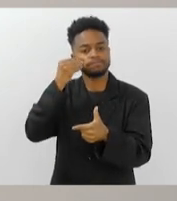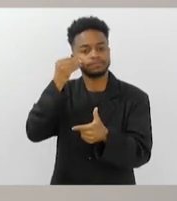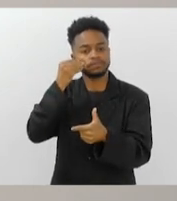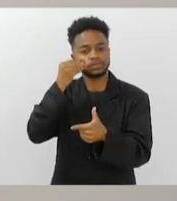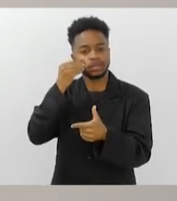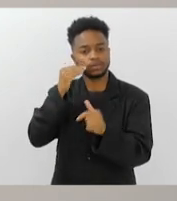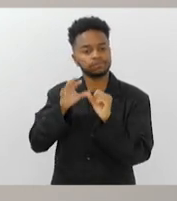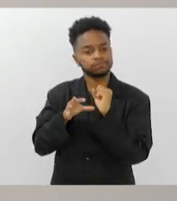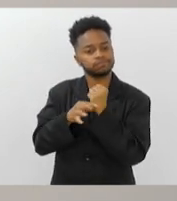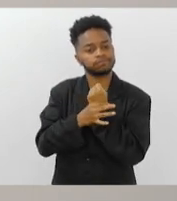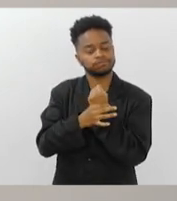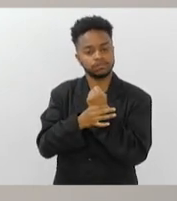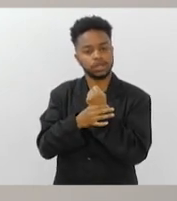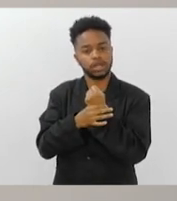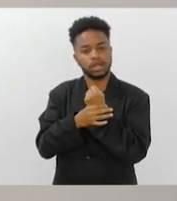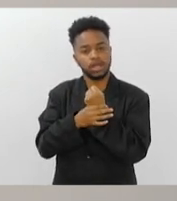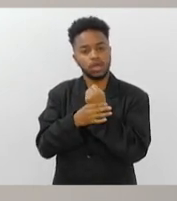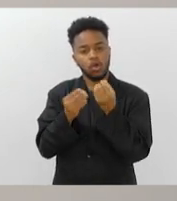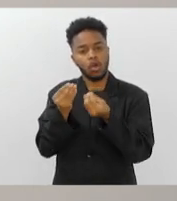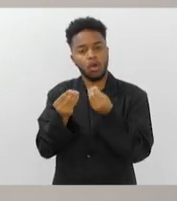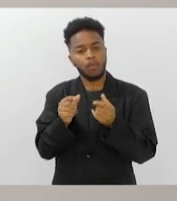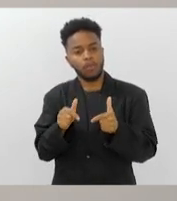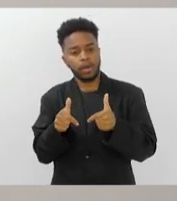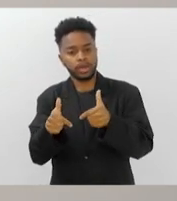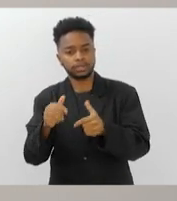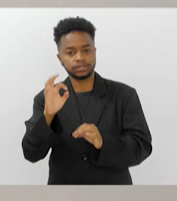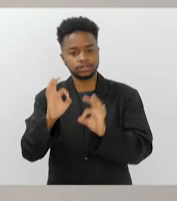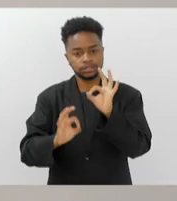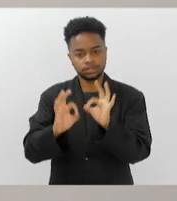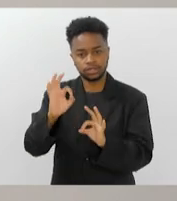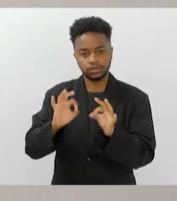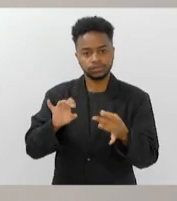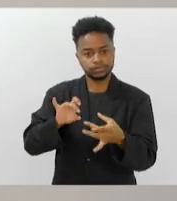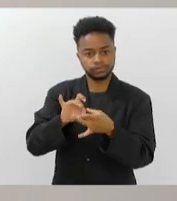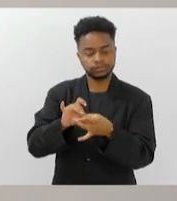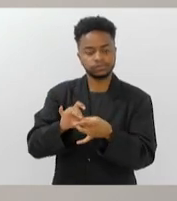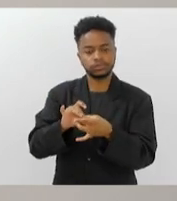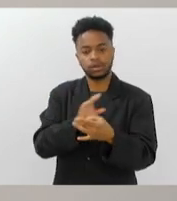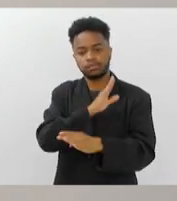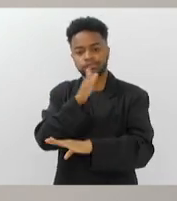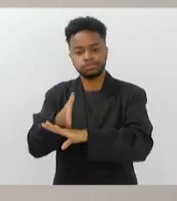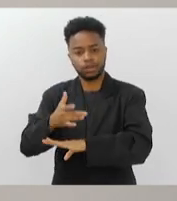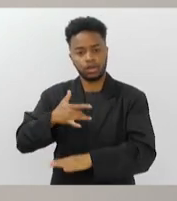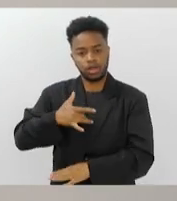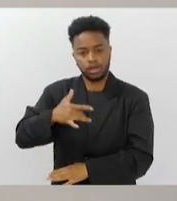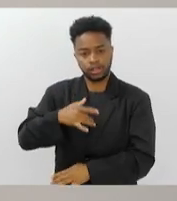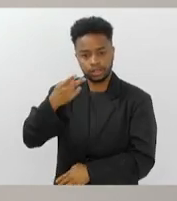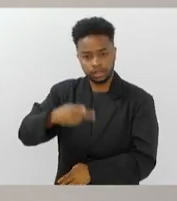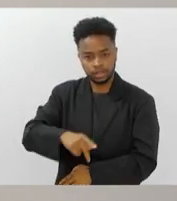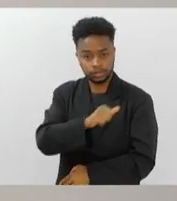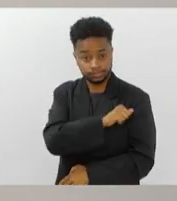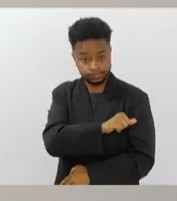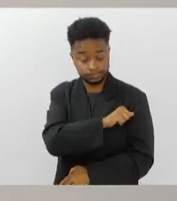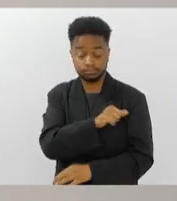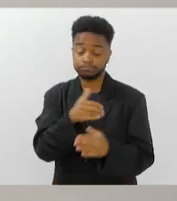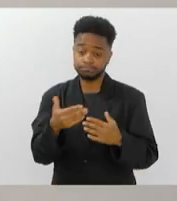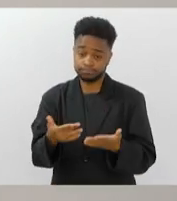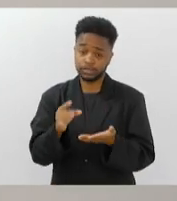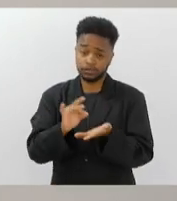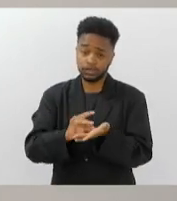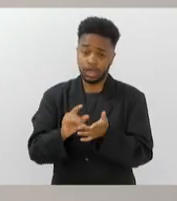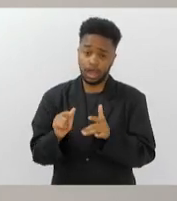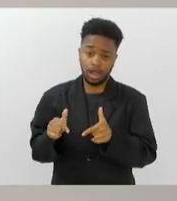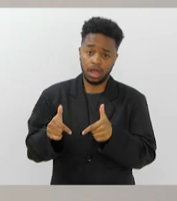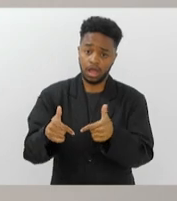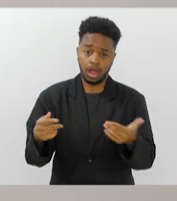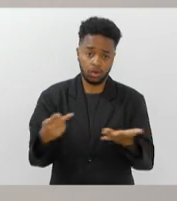garantir as ações que foram planejadas no plano de enfrentamento tuberculose no estado do Rio de Janeiro e é o que está sendo possível neste